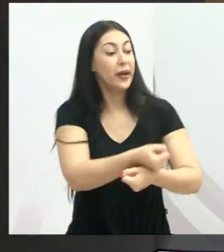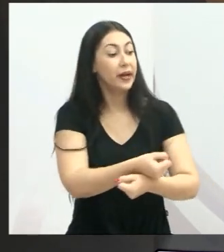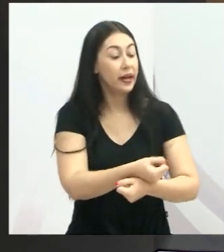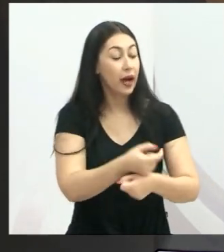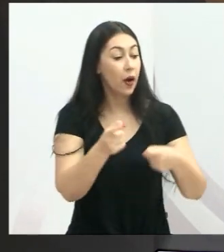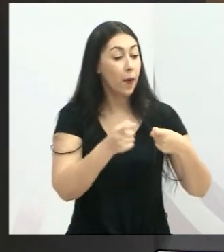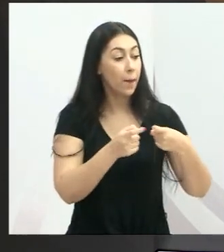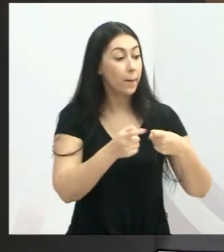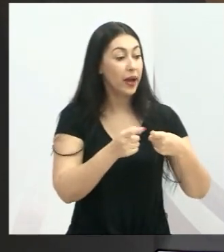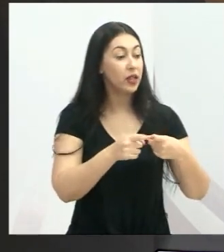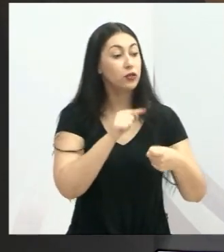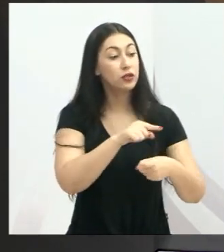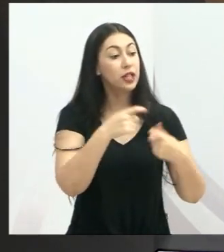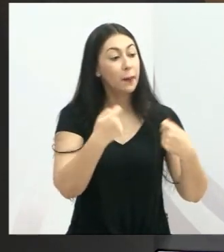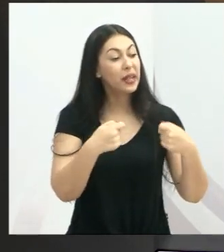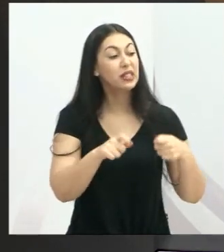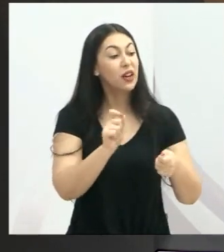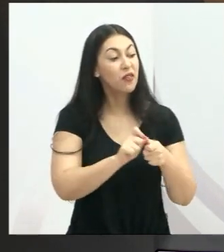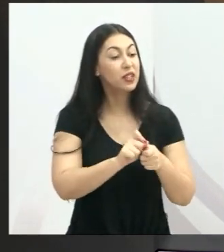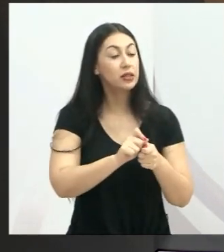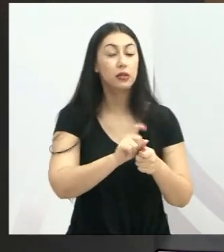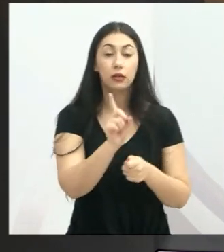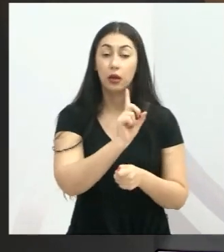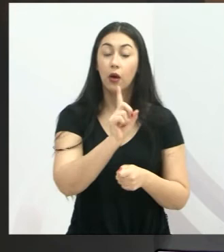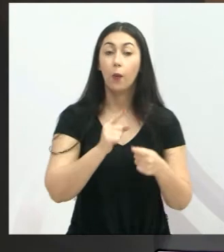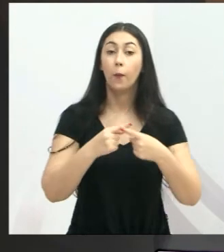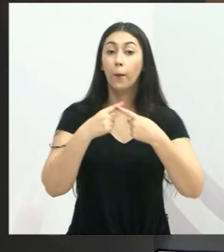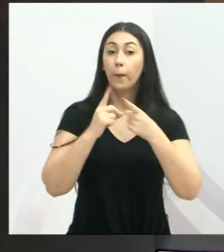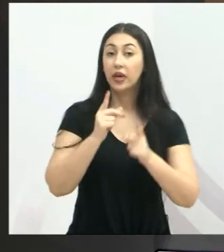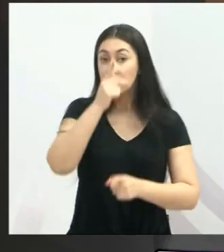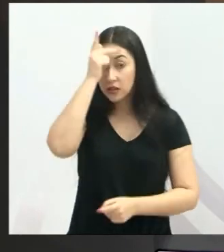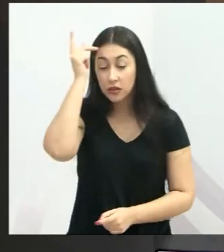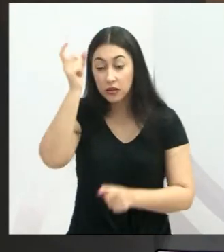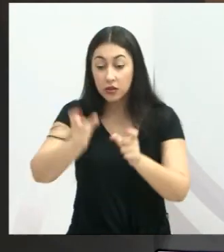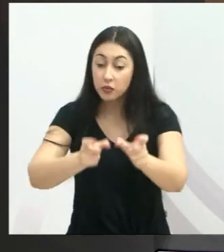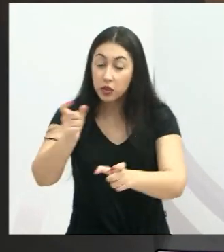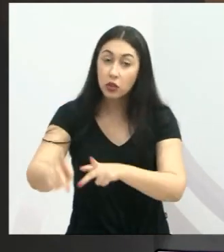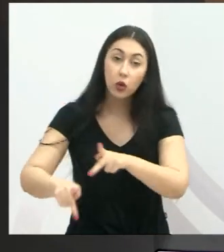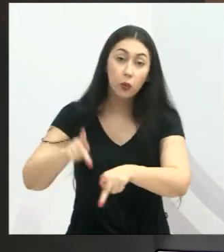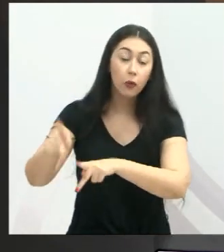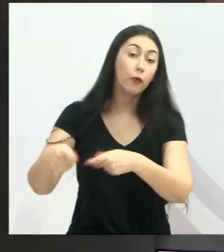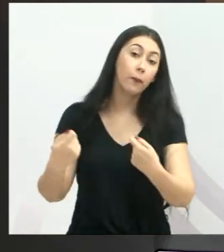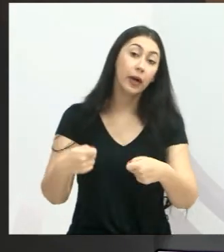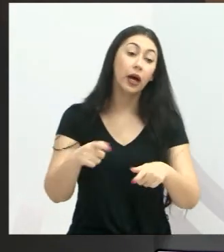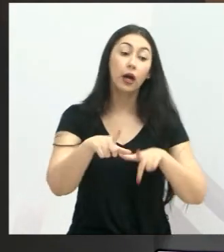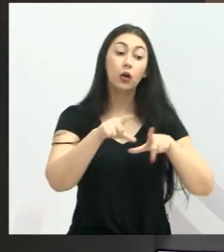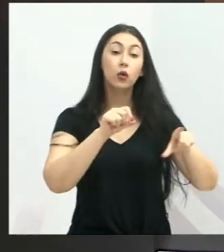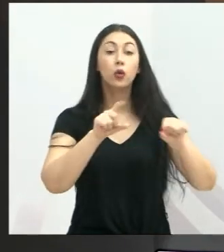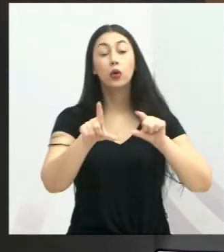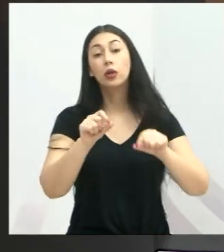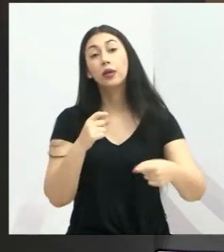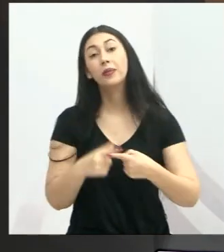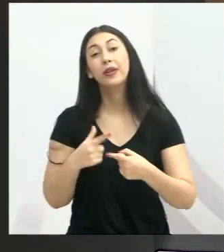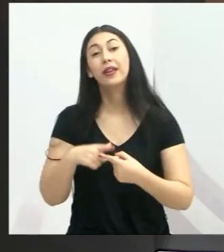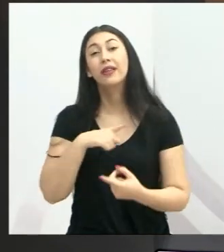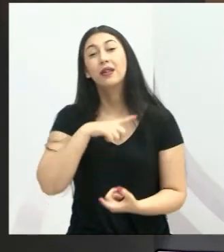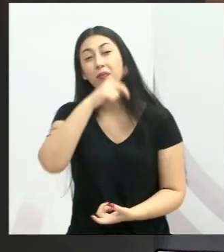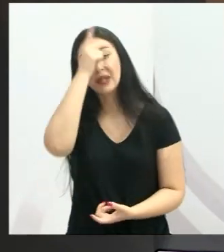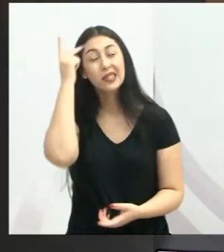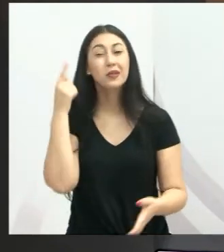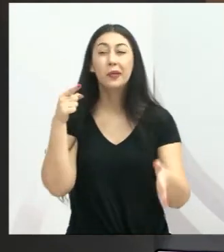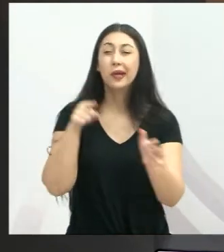frente a prescrever aquilo que queremos, mas o munícipe tem que ter a escolha. Vi muita gente questionando, falando